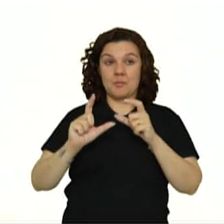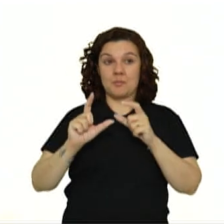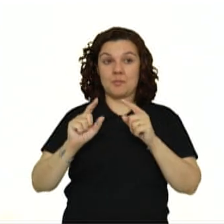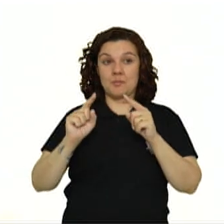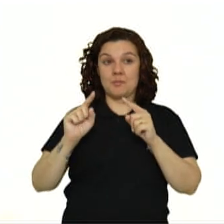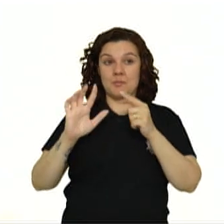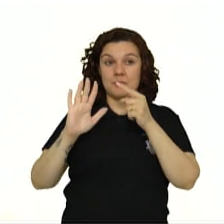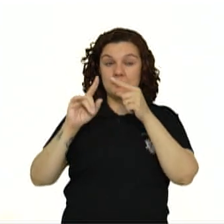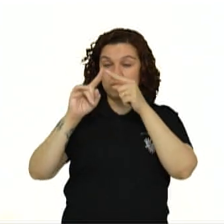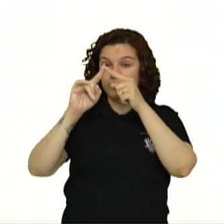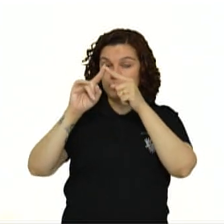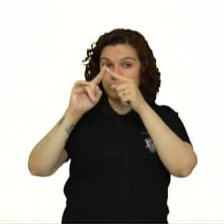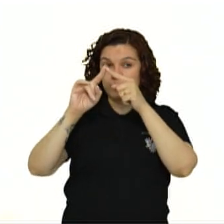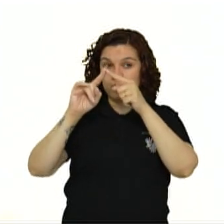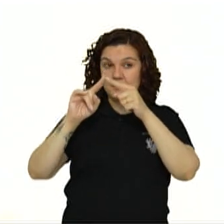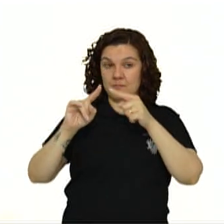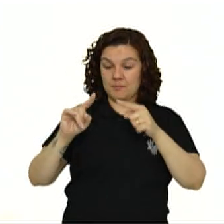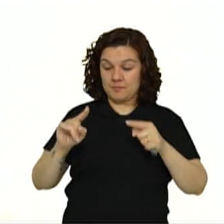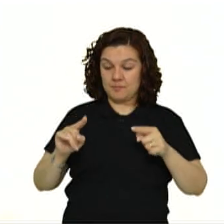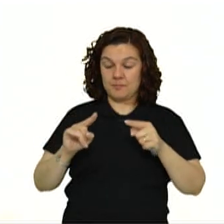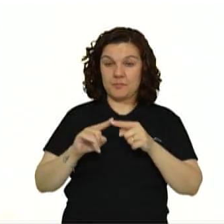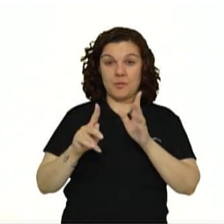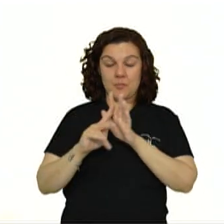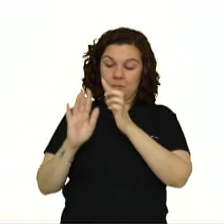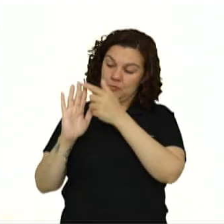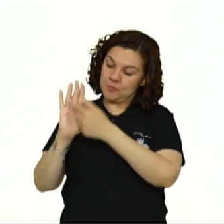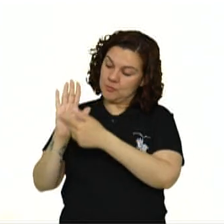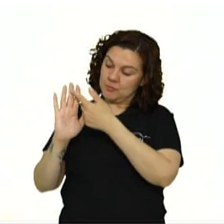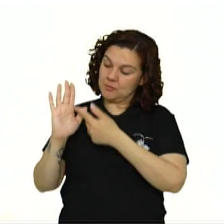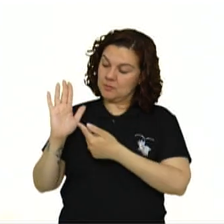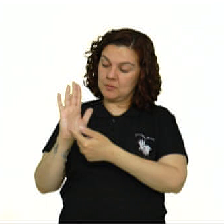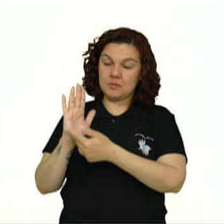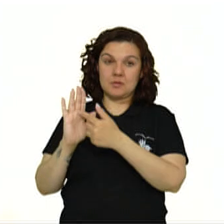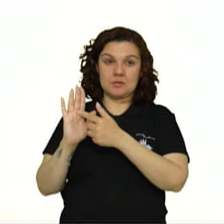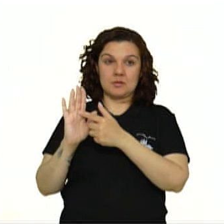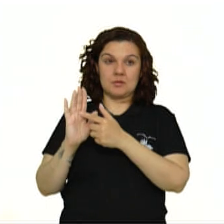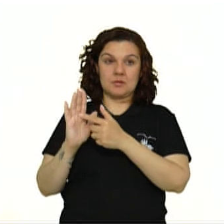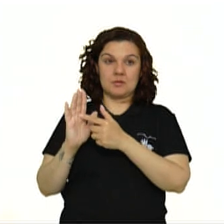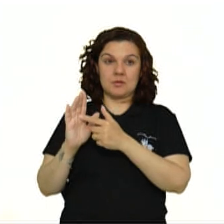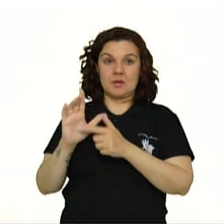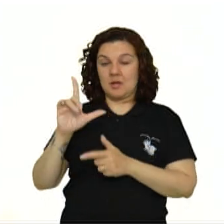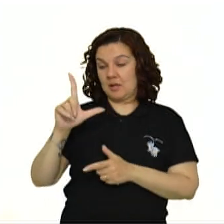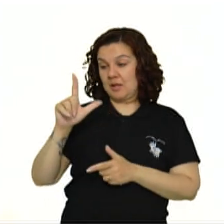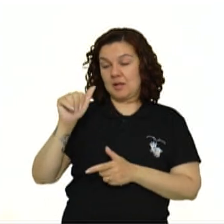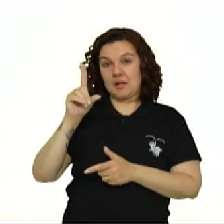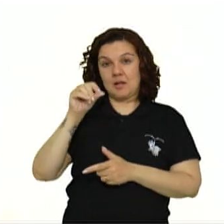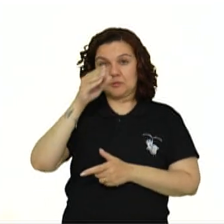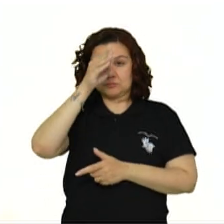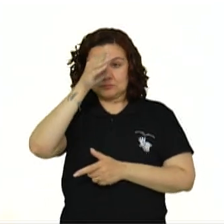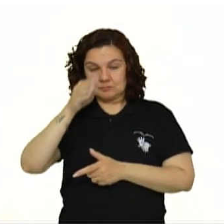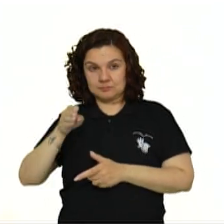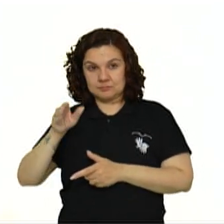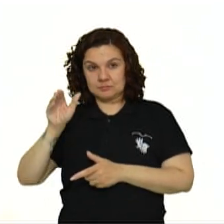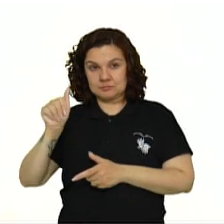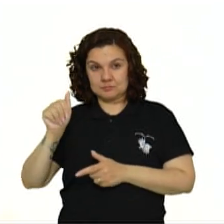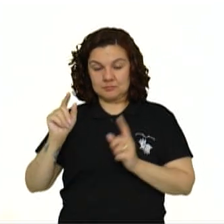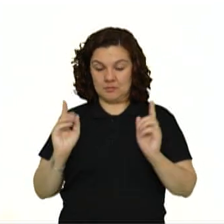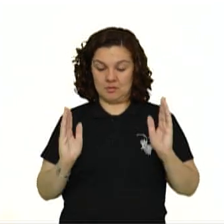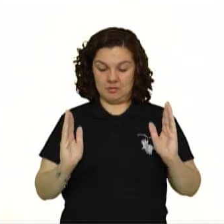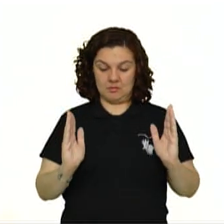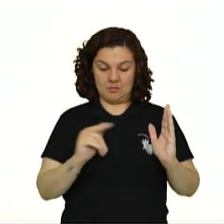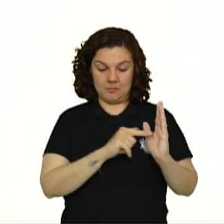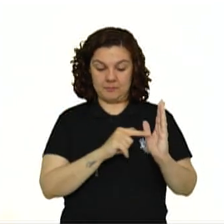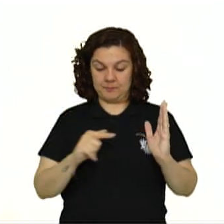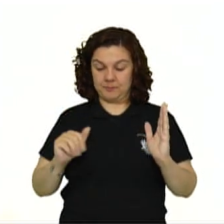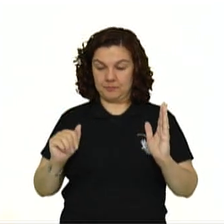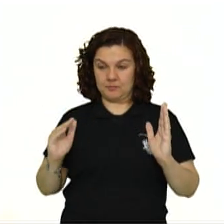plano limitada pelo triângulo equilátero, com lados medindo A, conforme está na